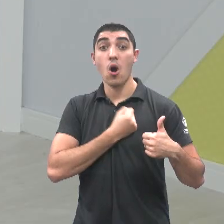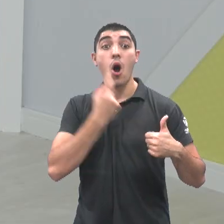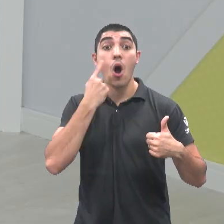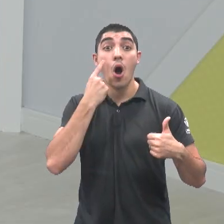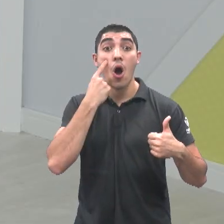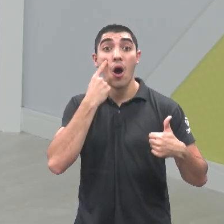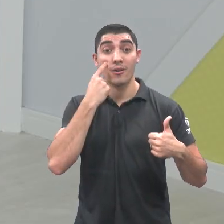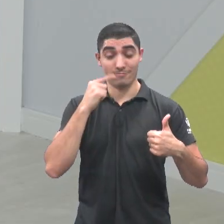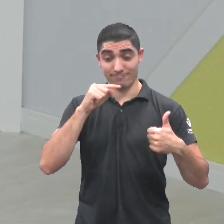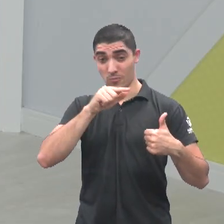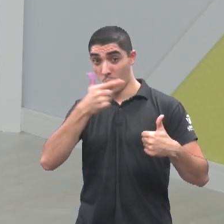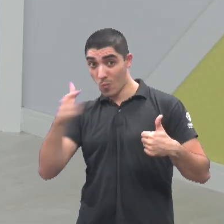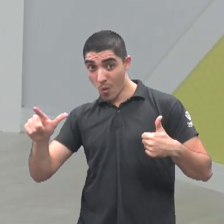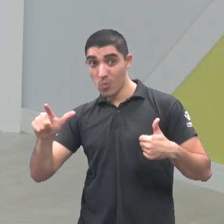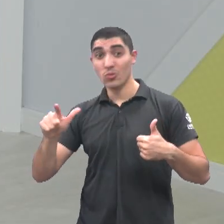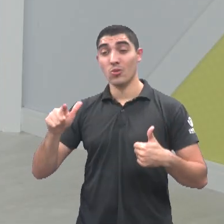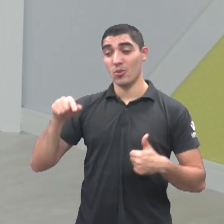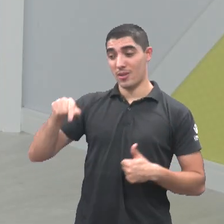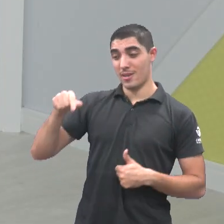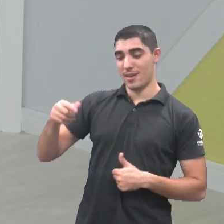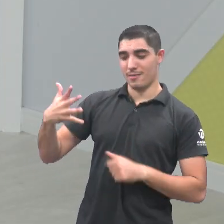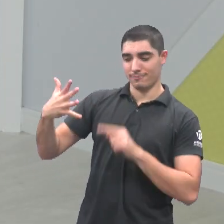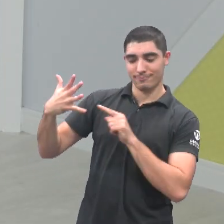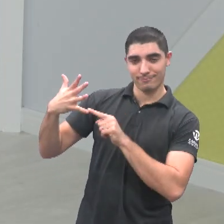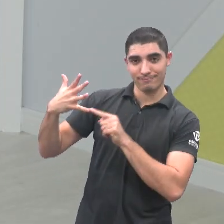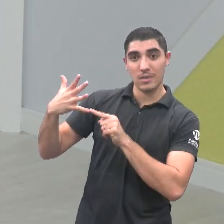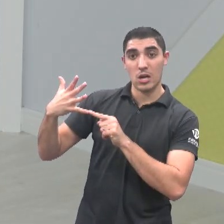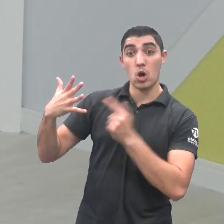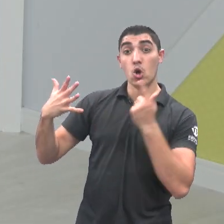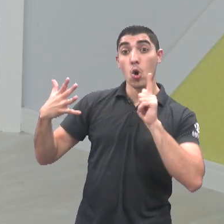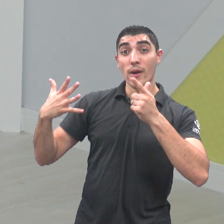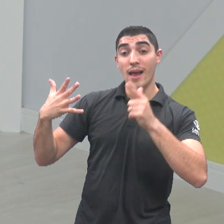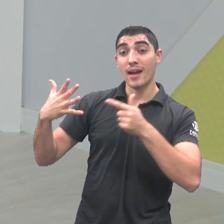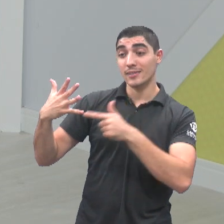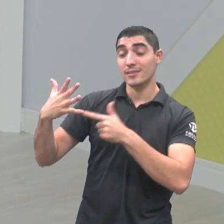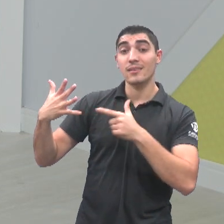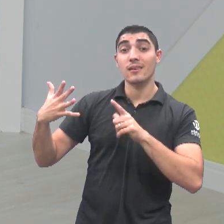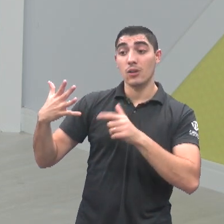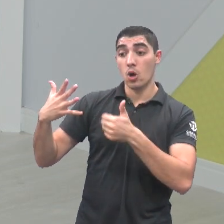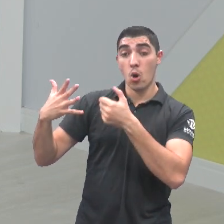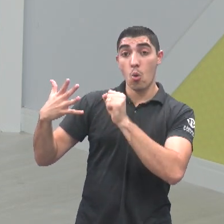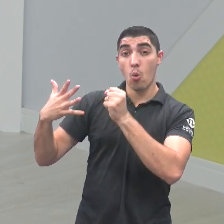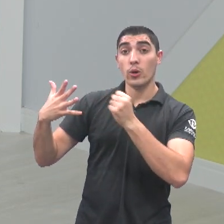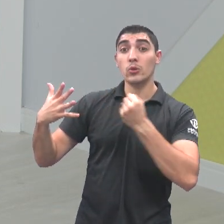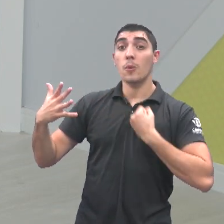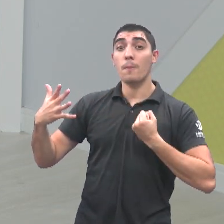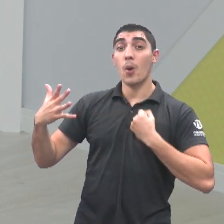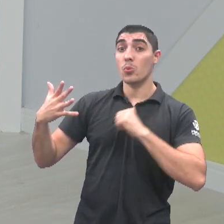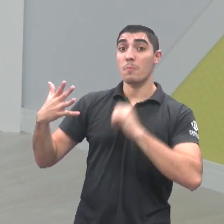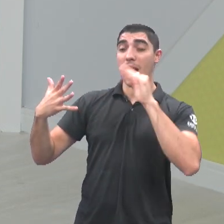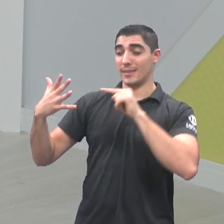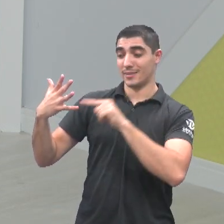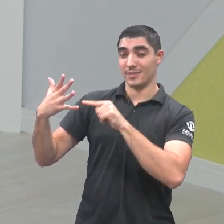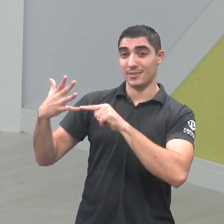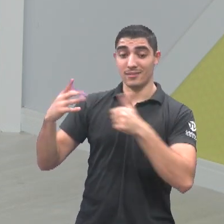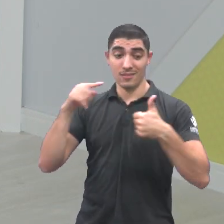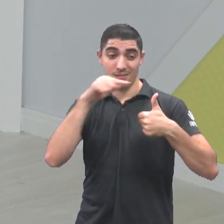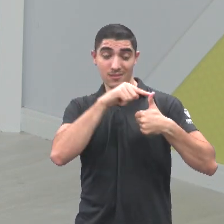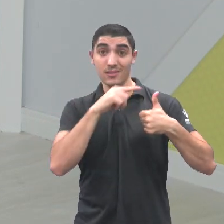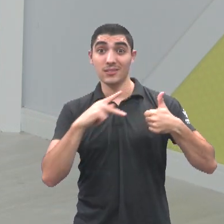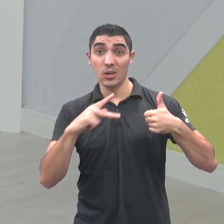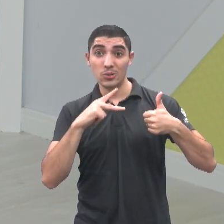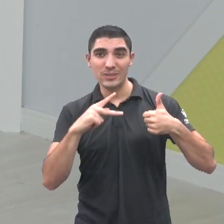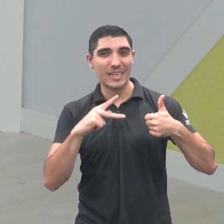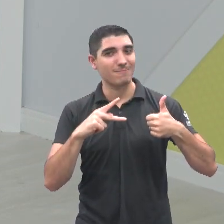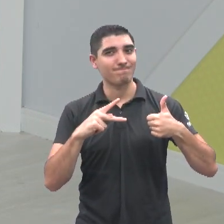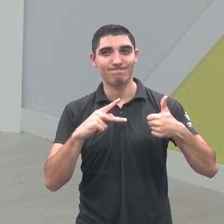8 pontos separam Goiás e São José do 10º para o 11º, ou seja, a situação está muito complicada. E o